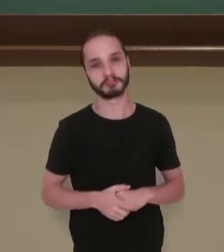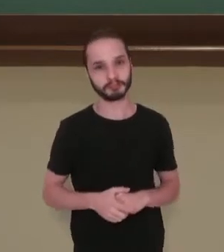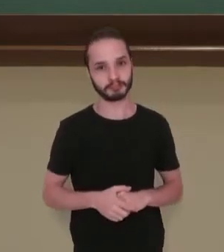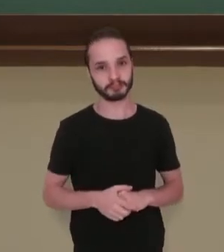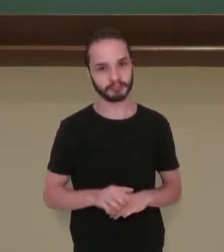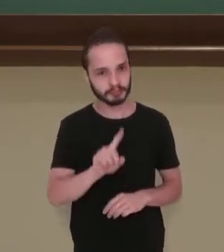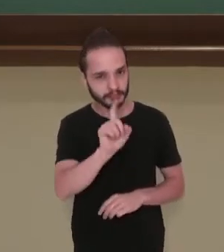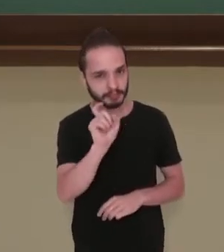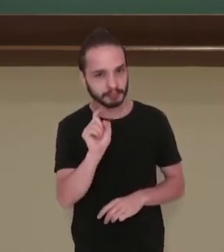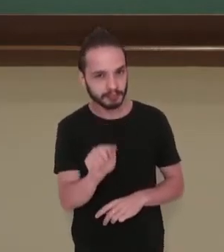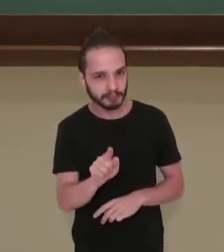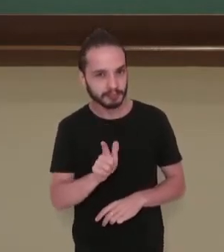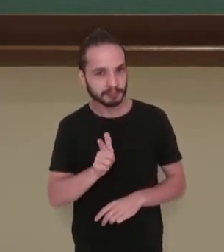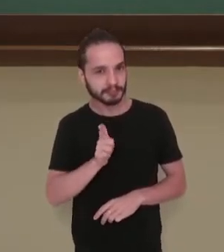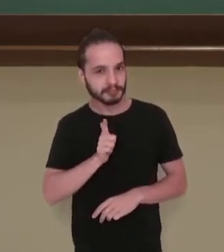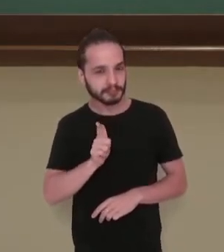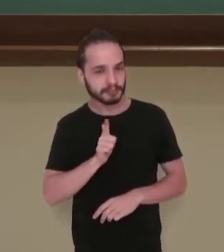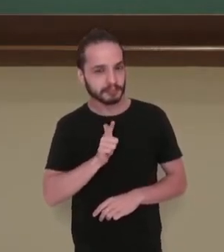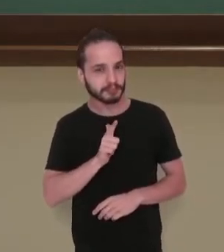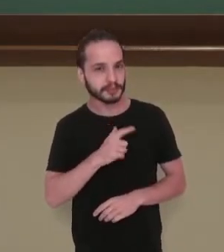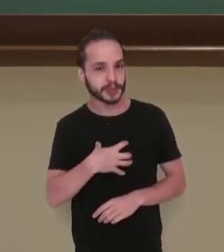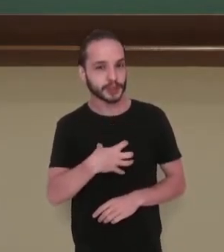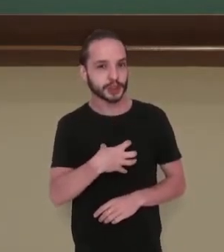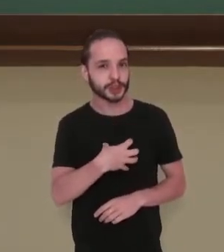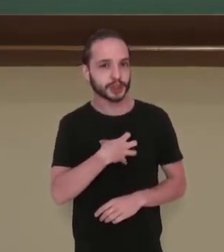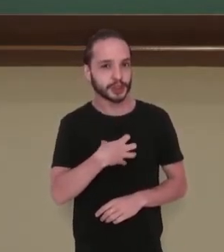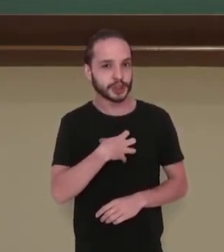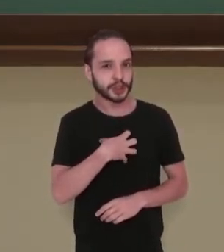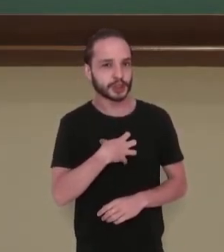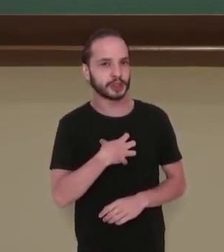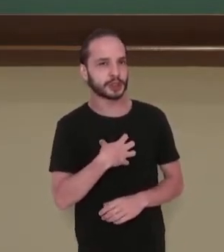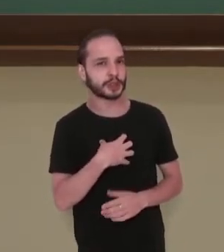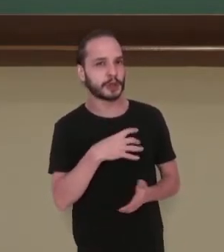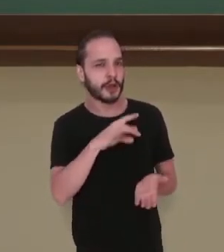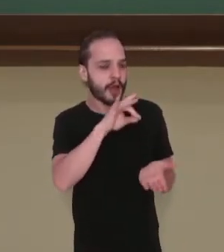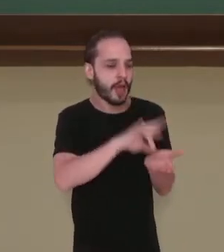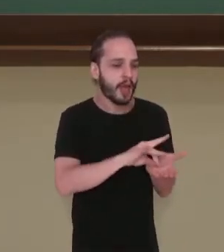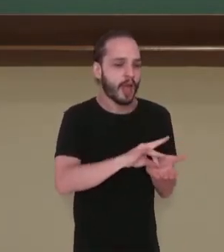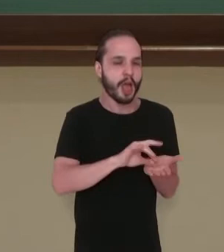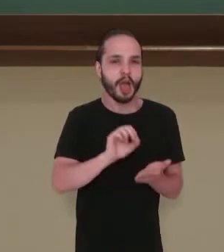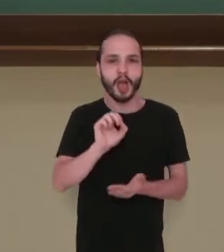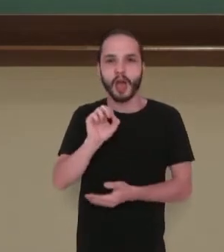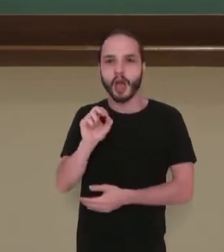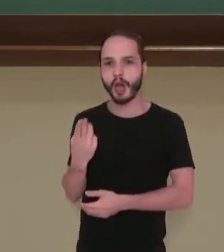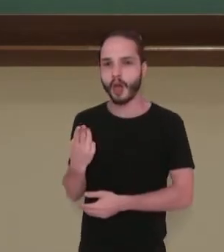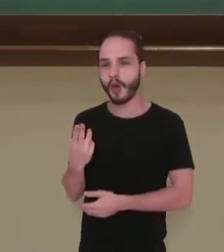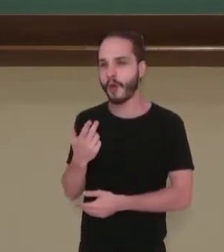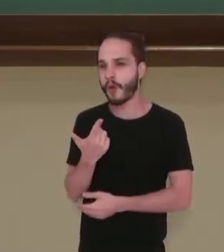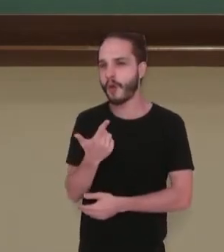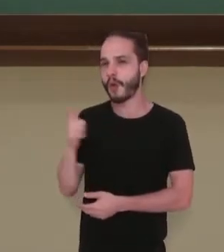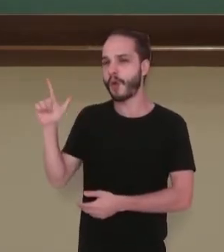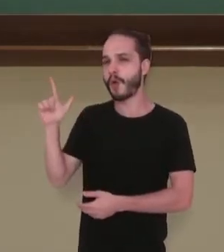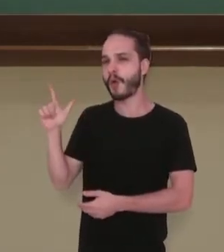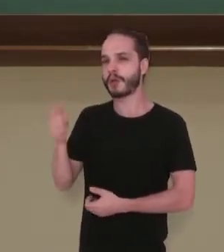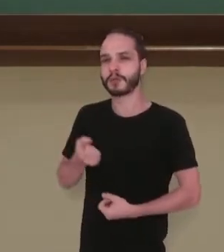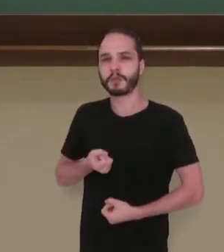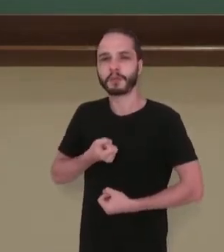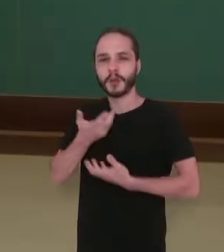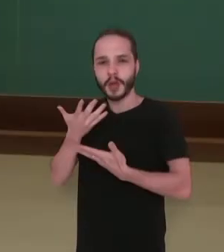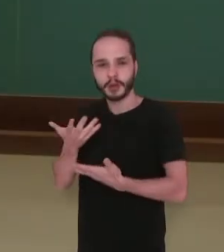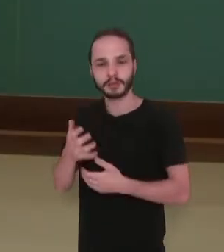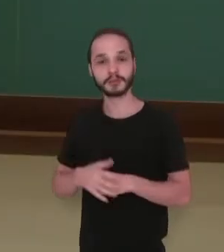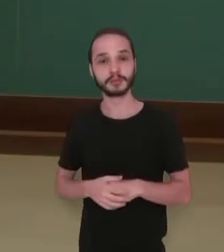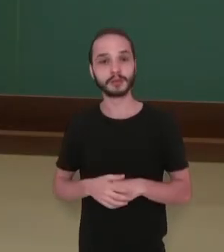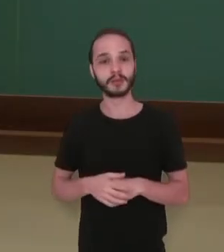Será que ela tem um sentido figurado ou um sentido real? O sentido figurado, né, é uma linguagem o